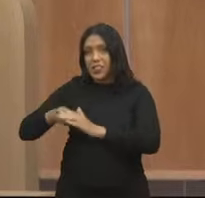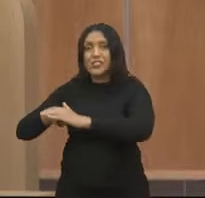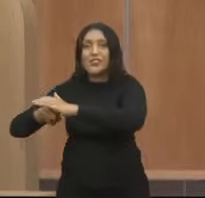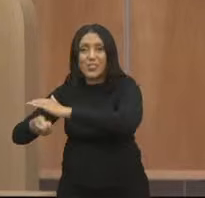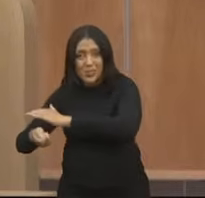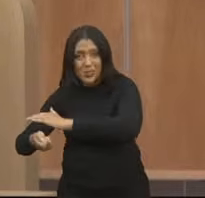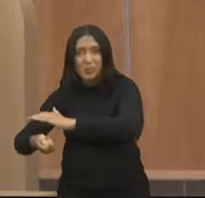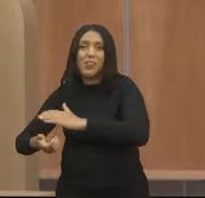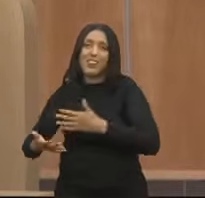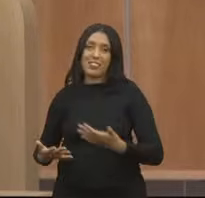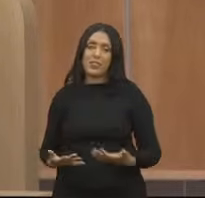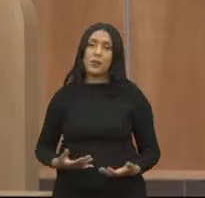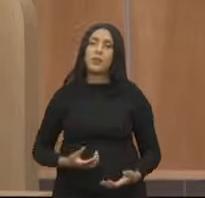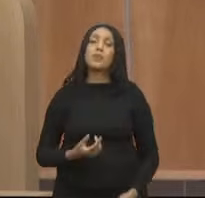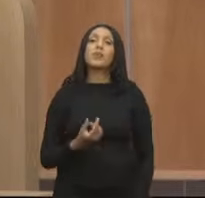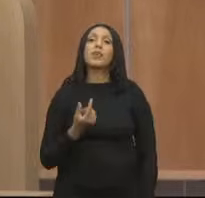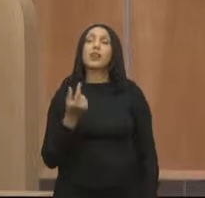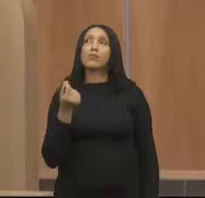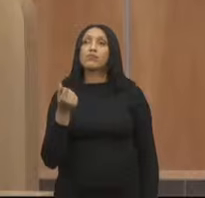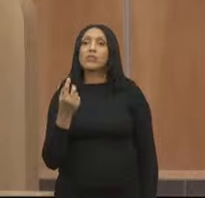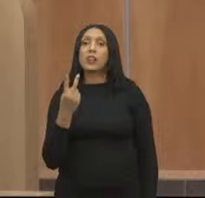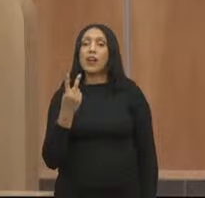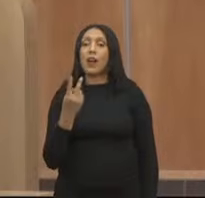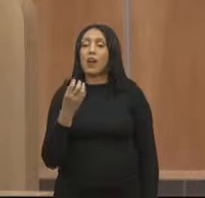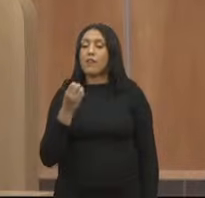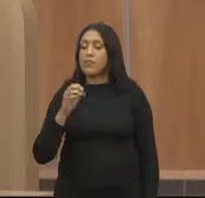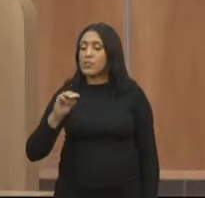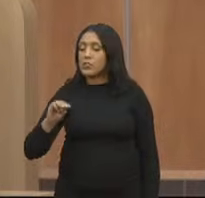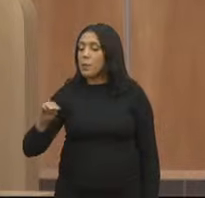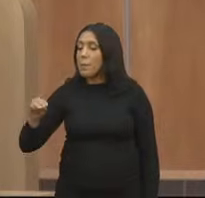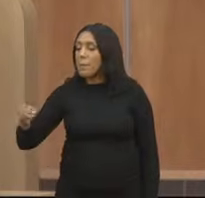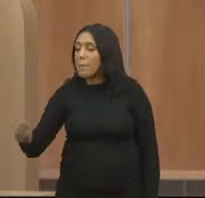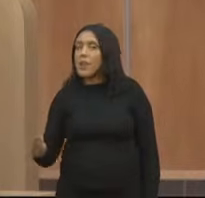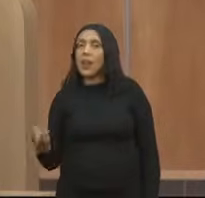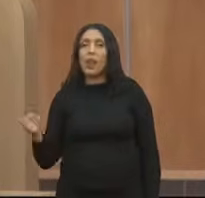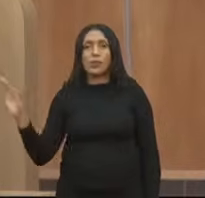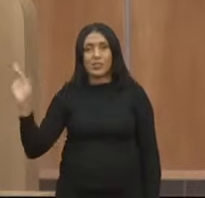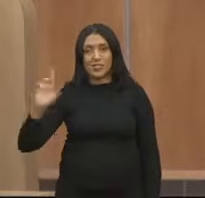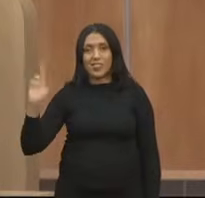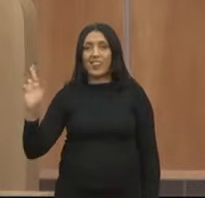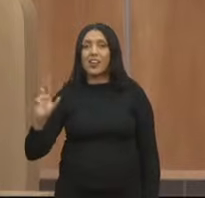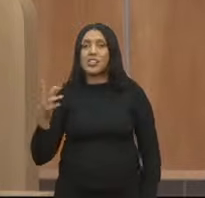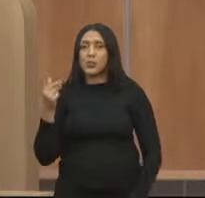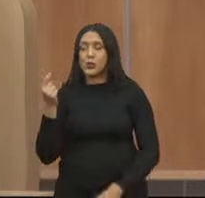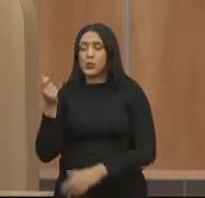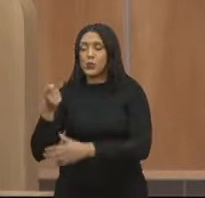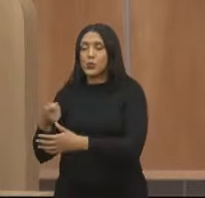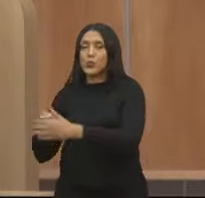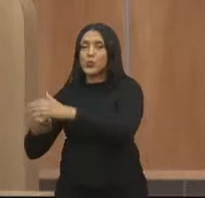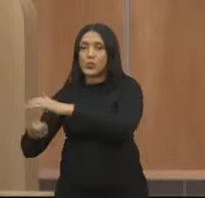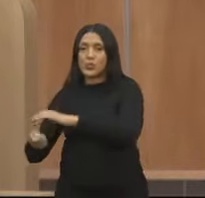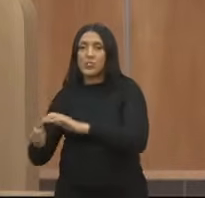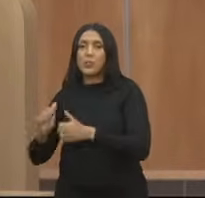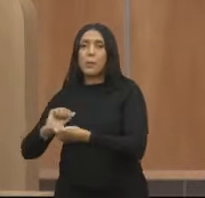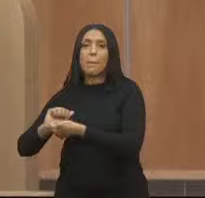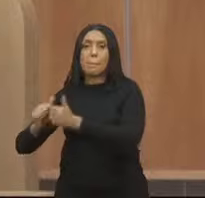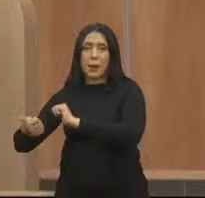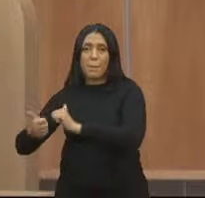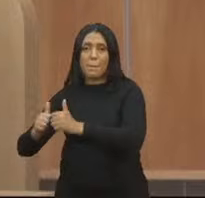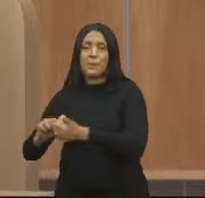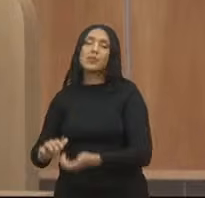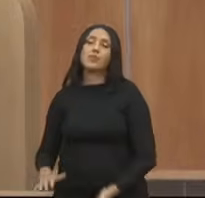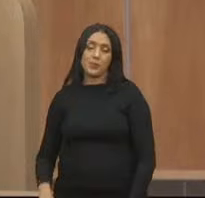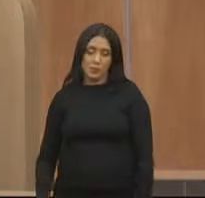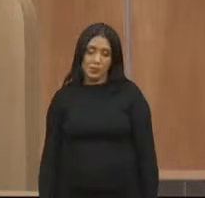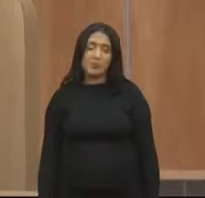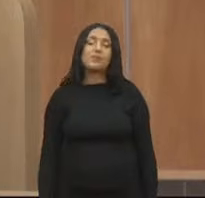o orçamento em 2026. Já o destaque do desenvolvimento social fica por